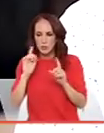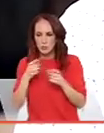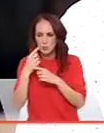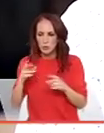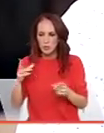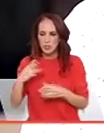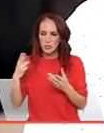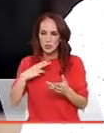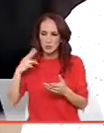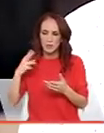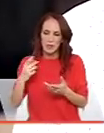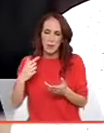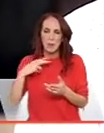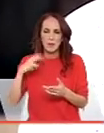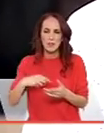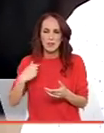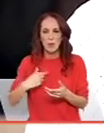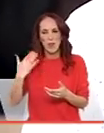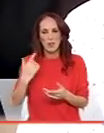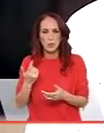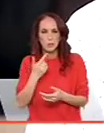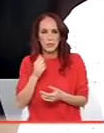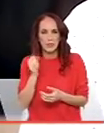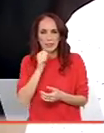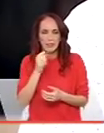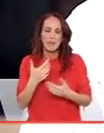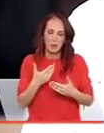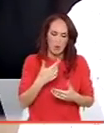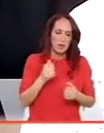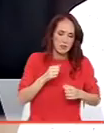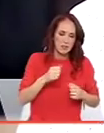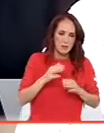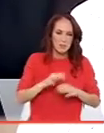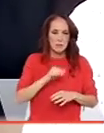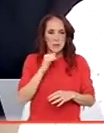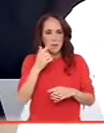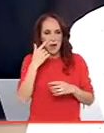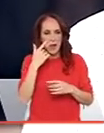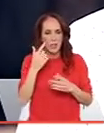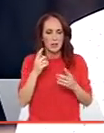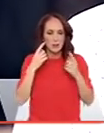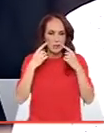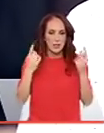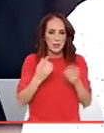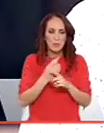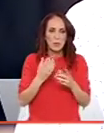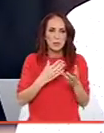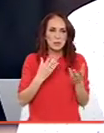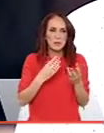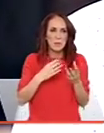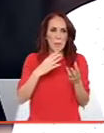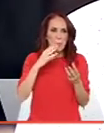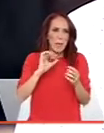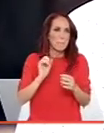já ter cantado e surgiu a oportunidade mais clara como ainda não provamos nós sabíamos o conselho não podemos dizer o que vai ser mas uma coisa